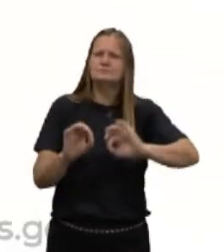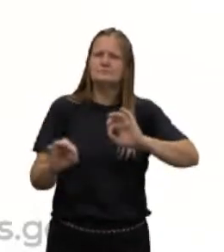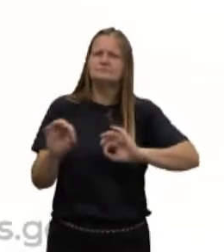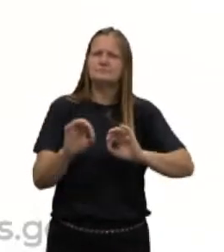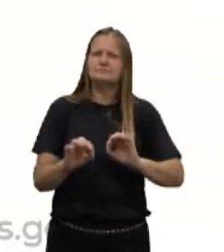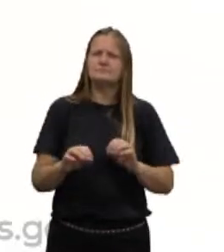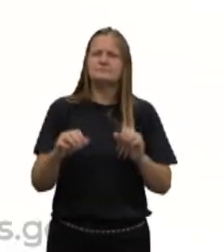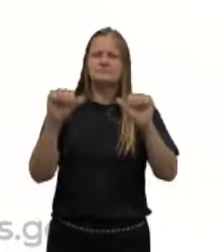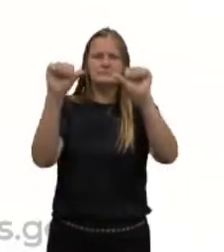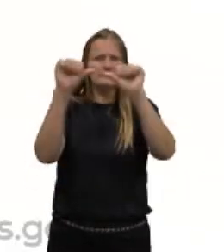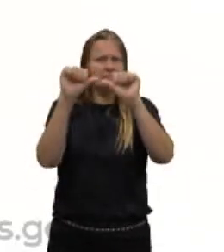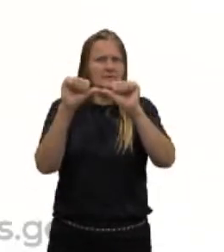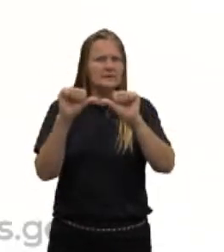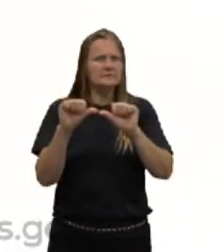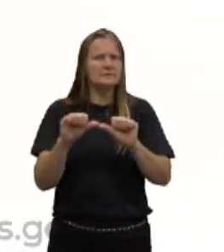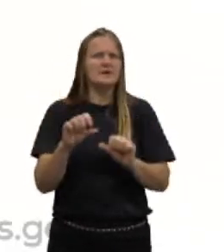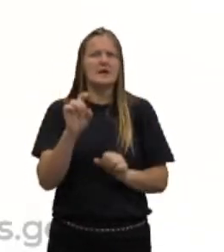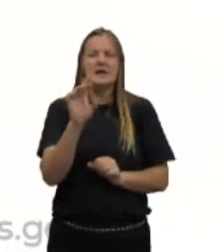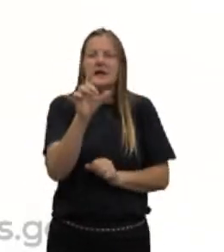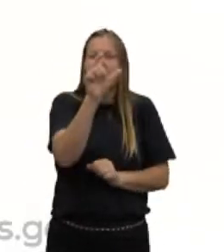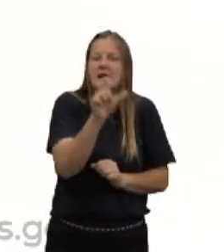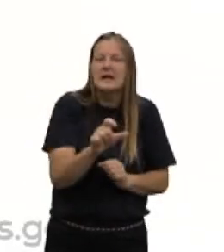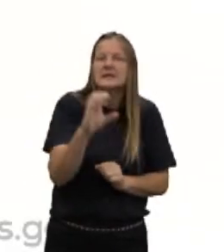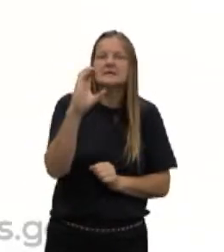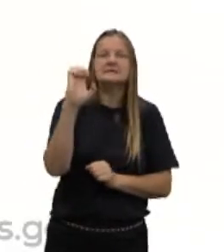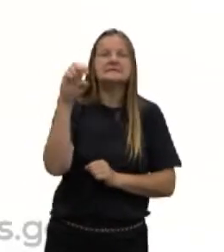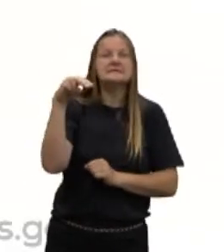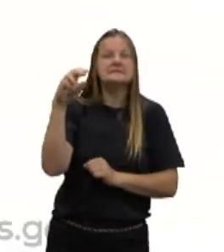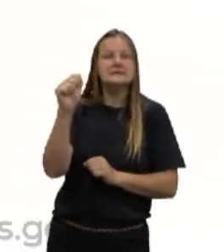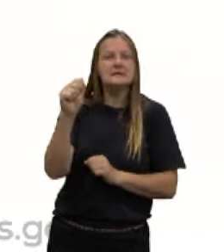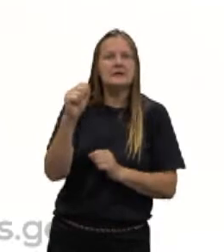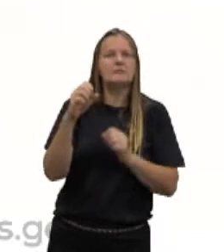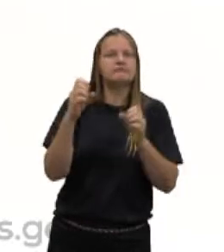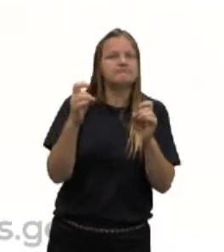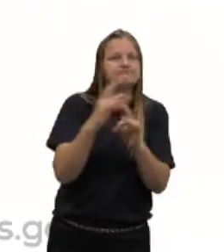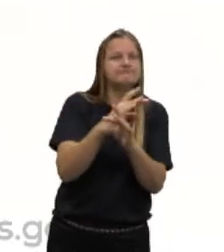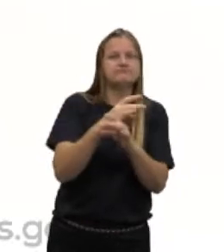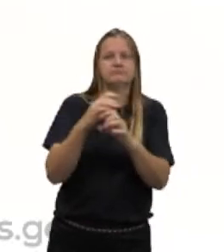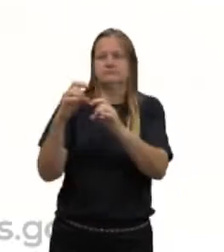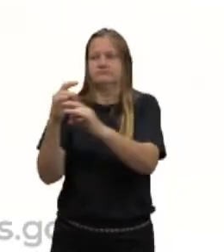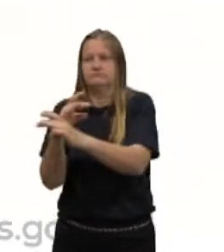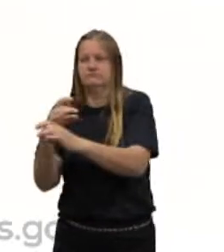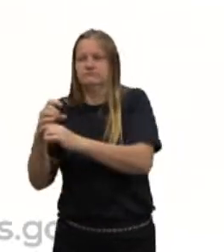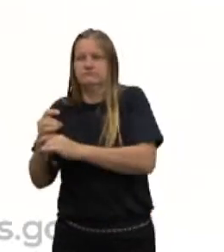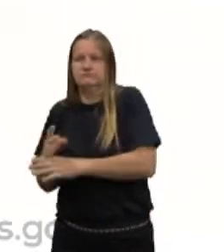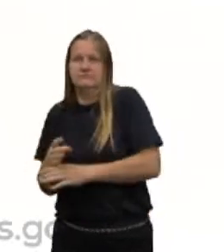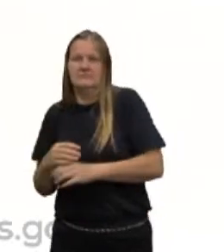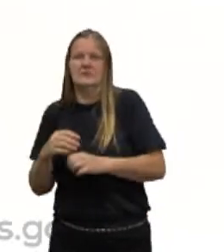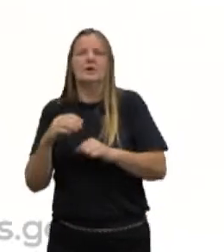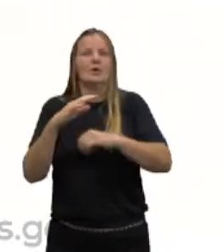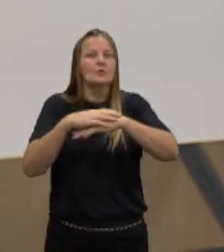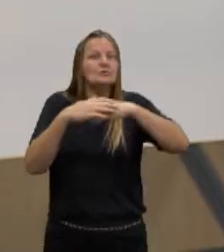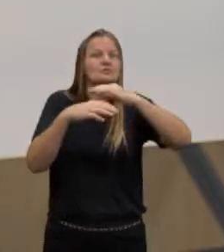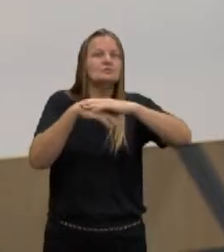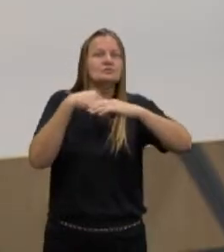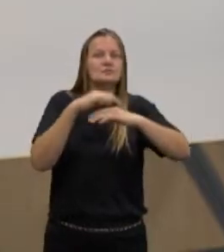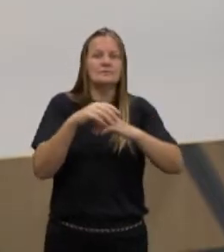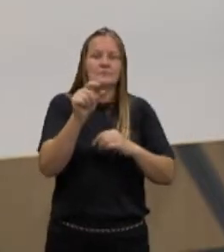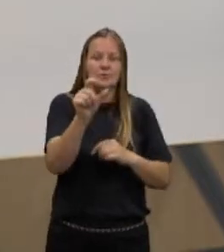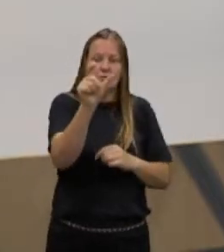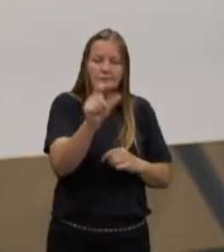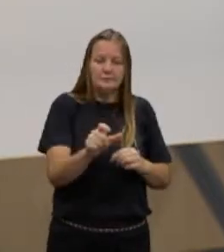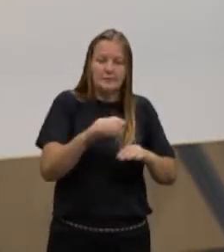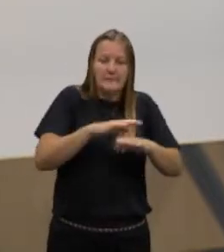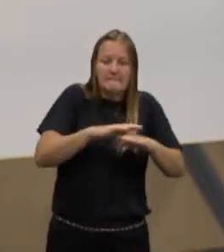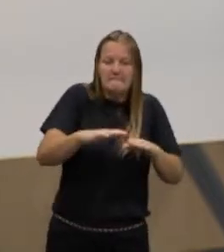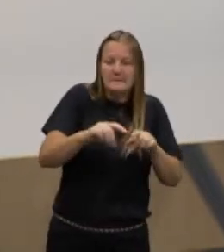uma situação, cada cena é uma situação. E quando se está construindo, tem isso. Tal ator vai ficar no